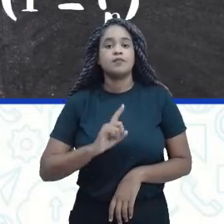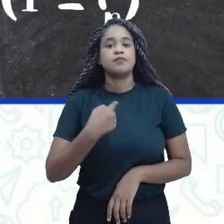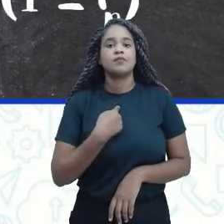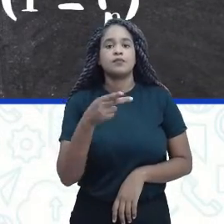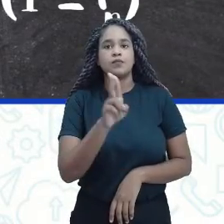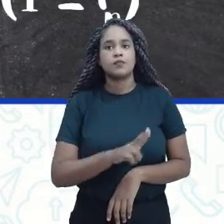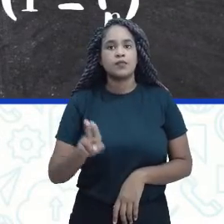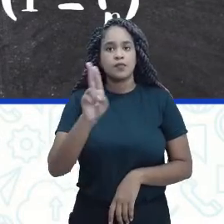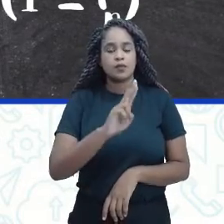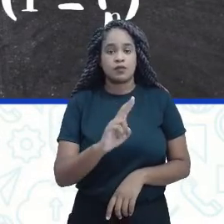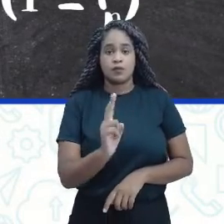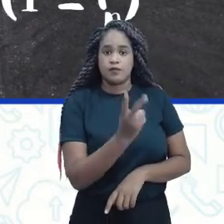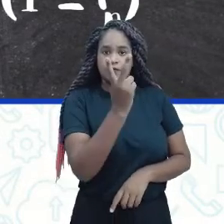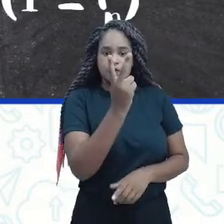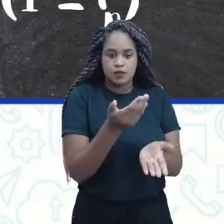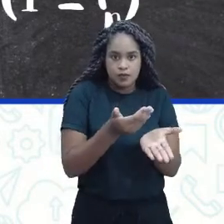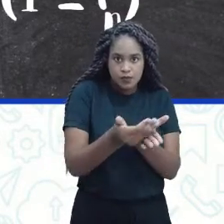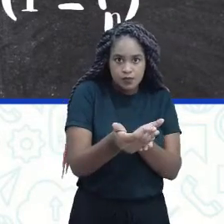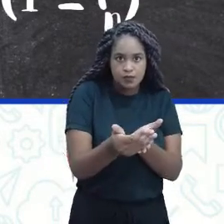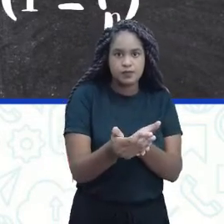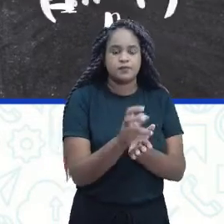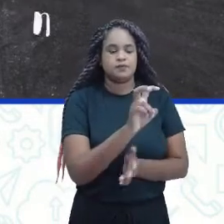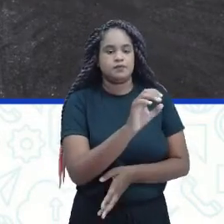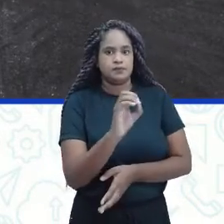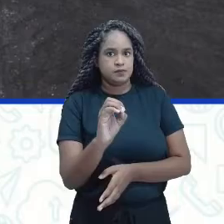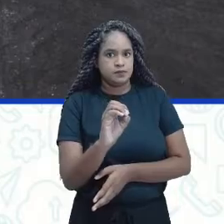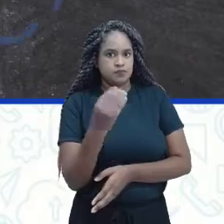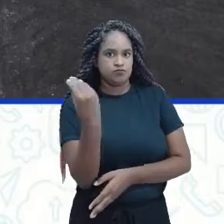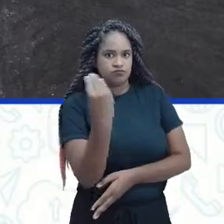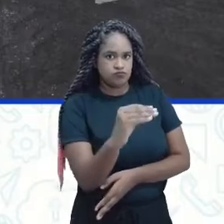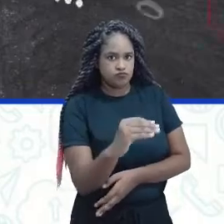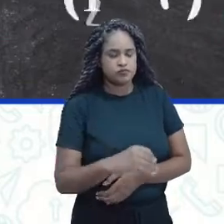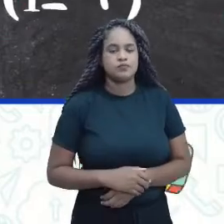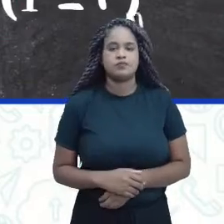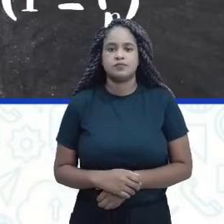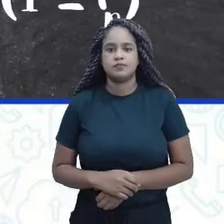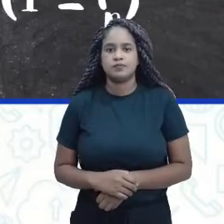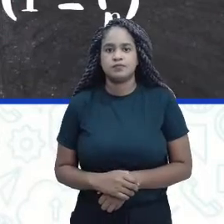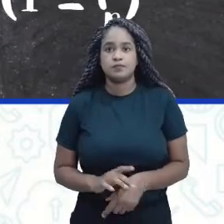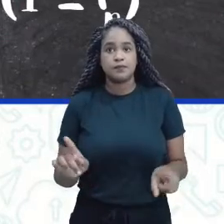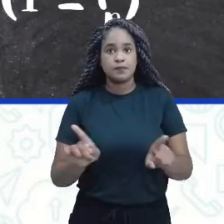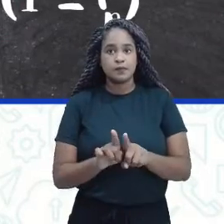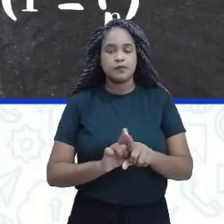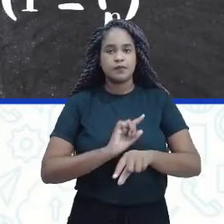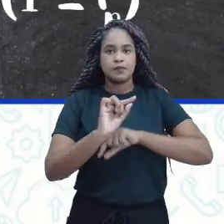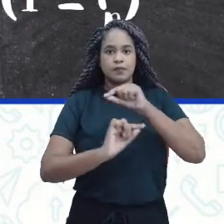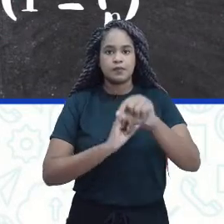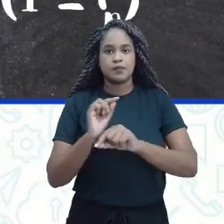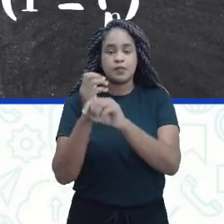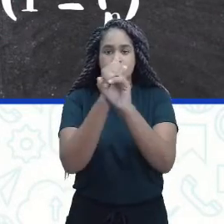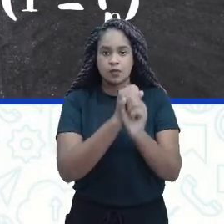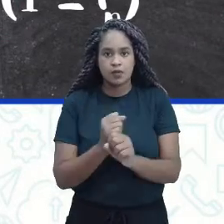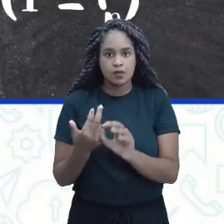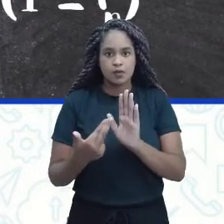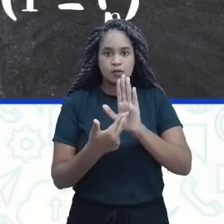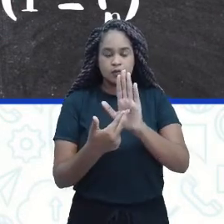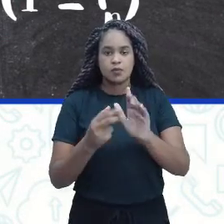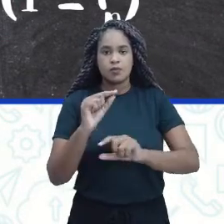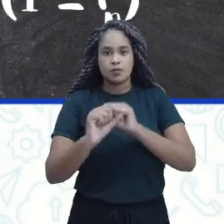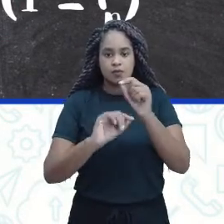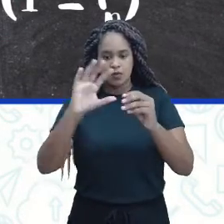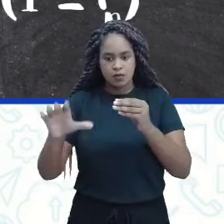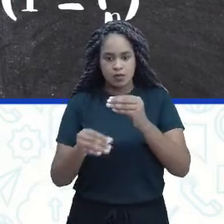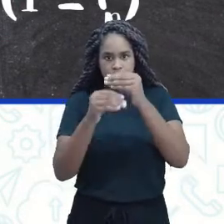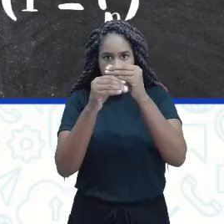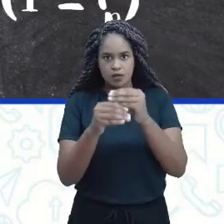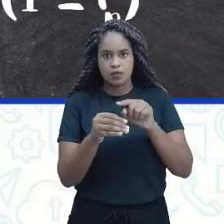vai utilizar o valor inicial sendo 500. A gente vai utilizar aí a soma para representar o